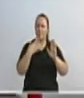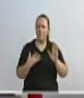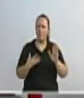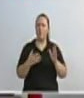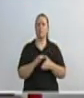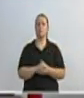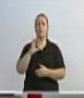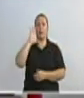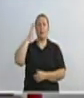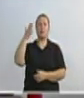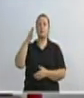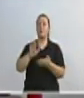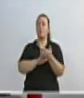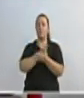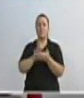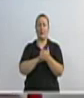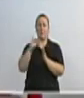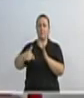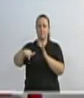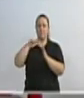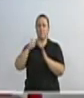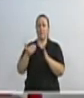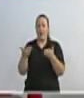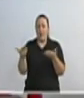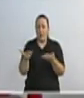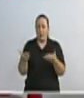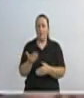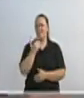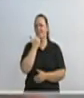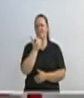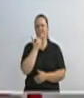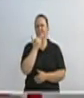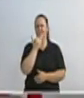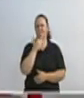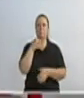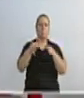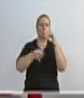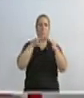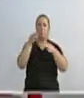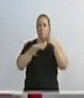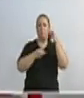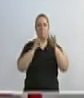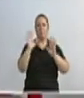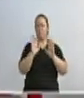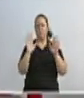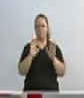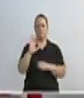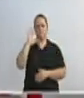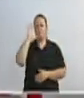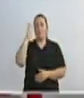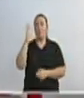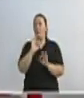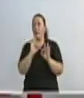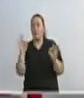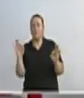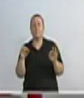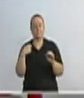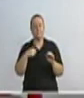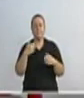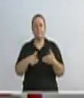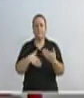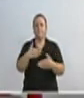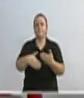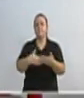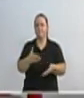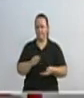foi resolvido lá atrás, não adianta ficarmos agora, de fato, comentando, porque não foi resolvido, mas nós precisamos avançar. Mas